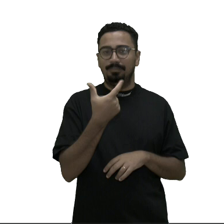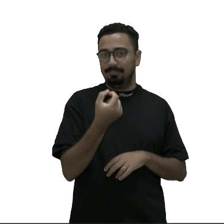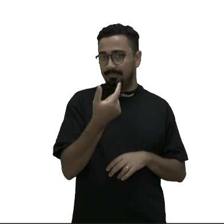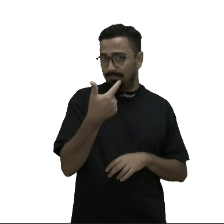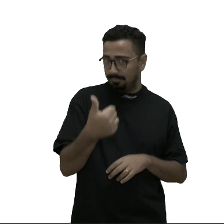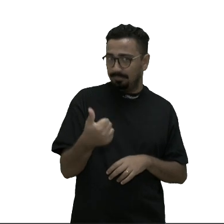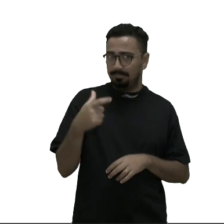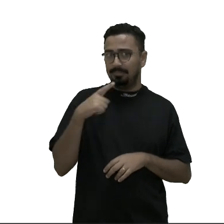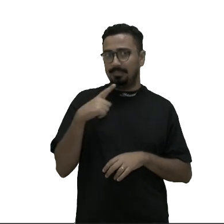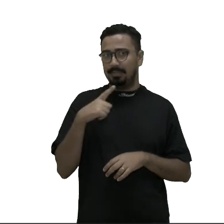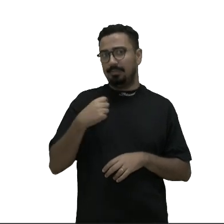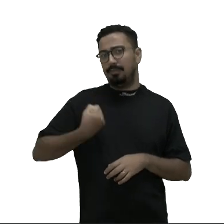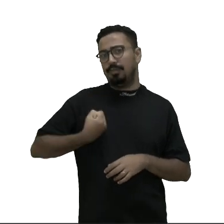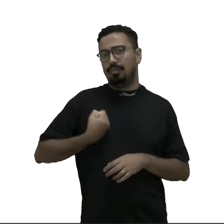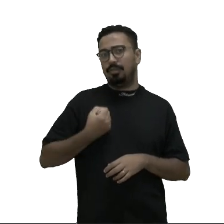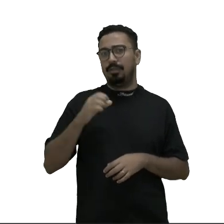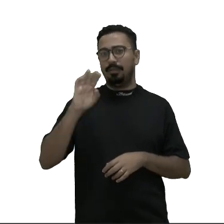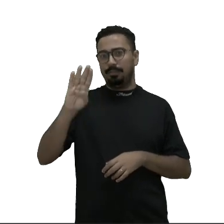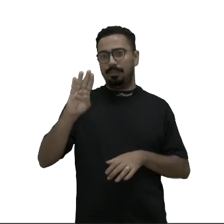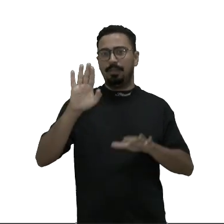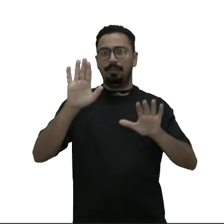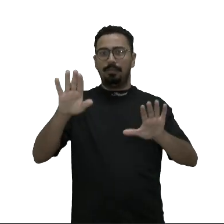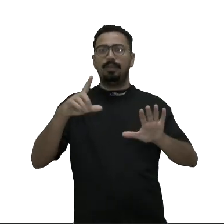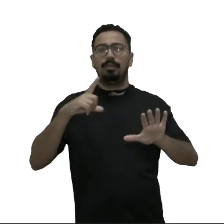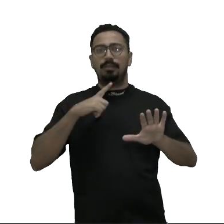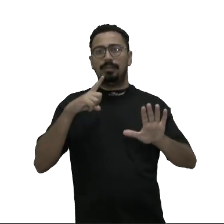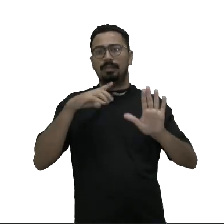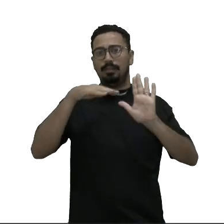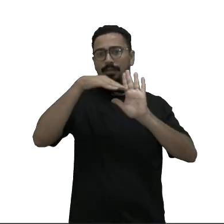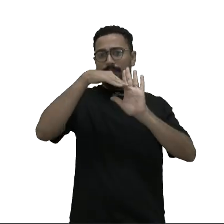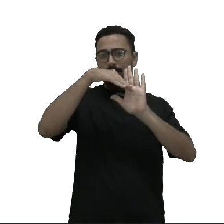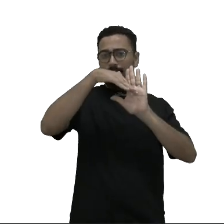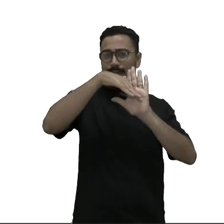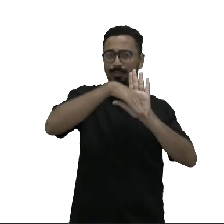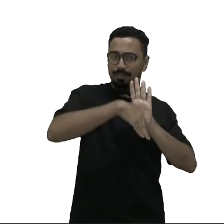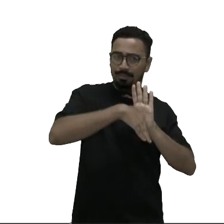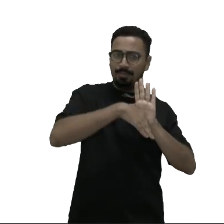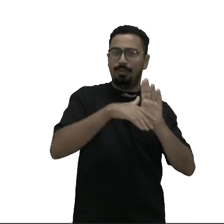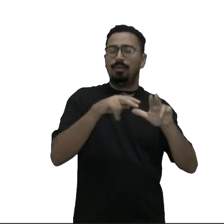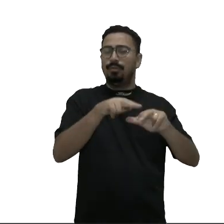uma nota melhor, que foi B, mas também tivemos queda, considerando